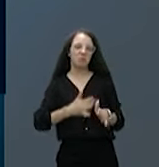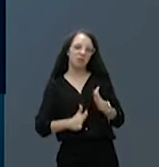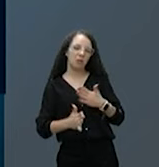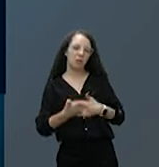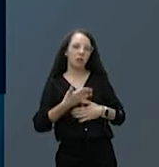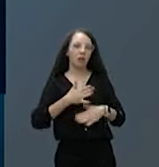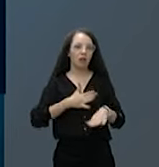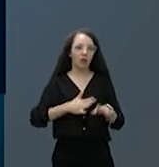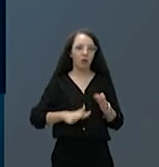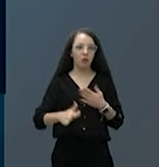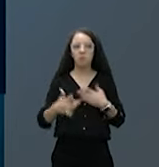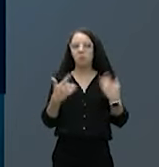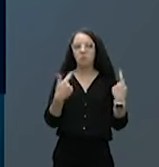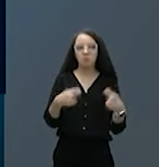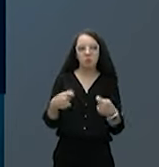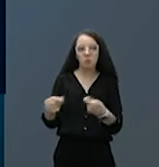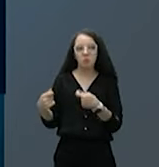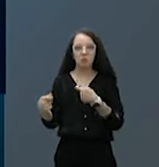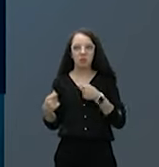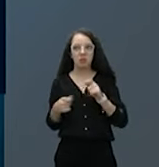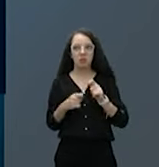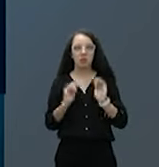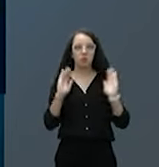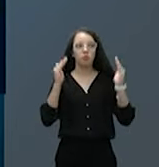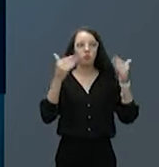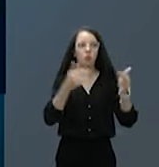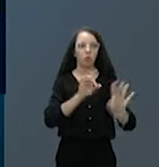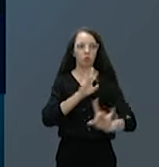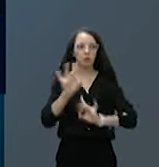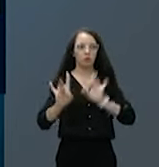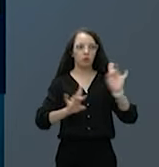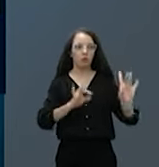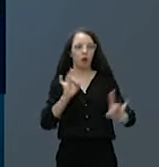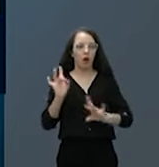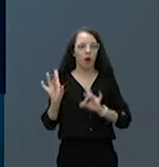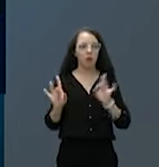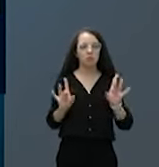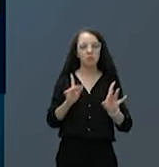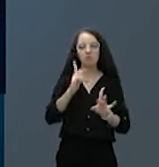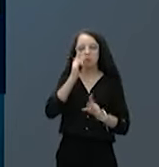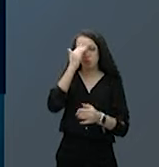e que não há destaque, creio que nós possamos,